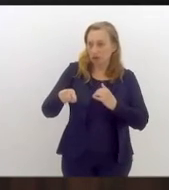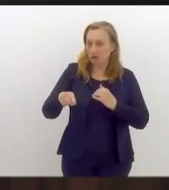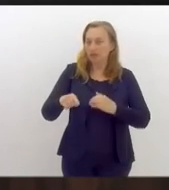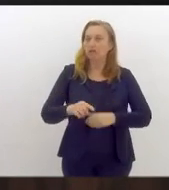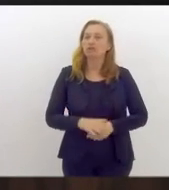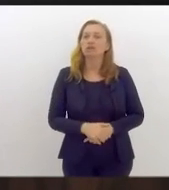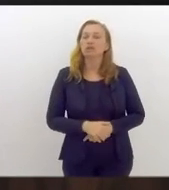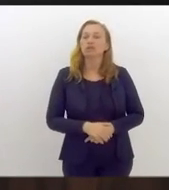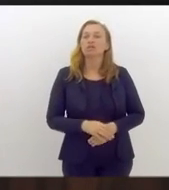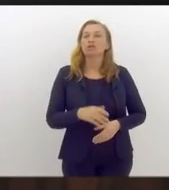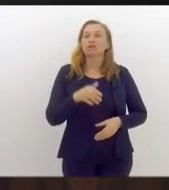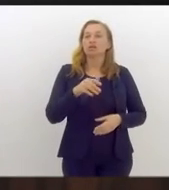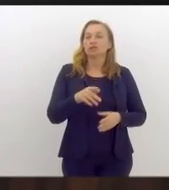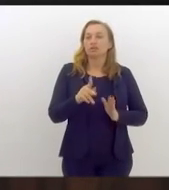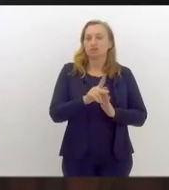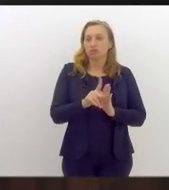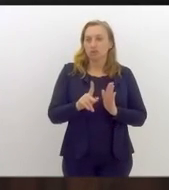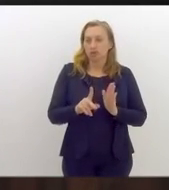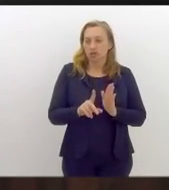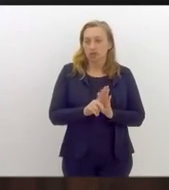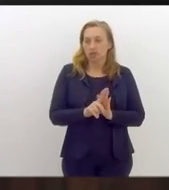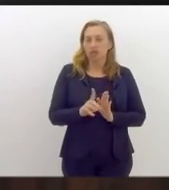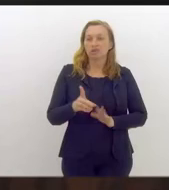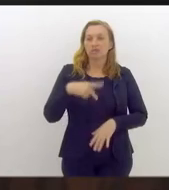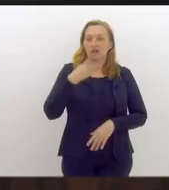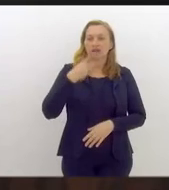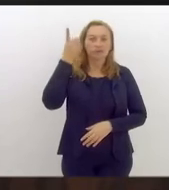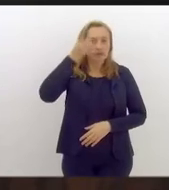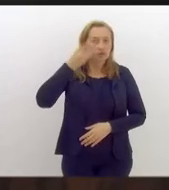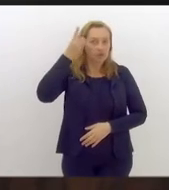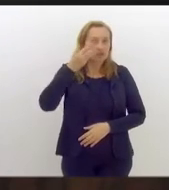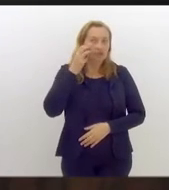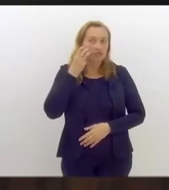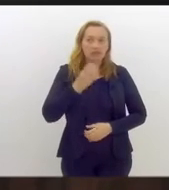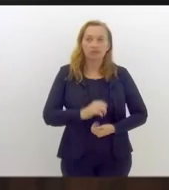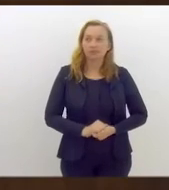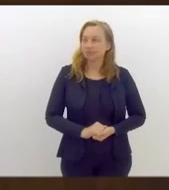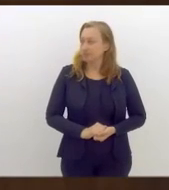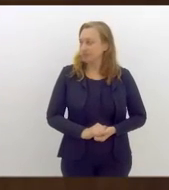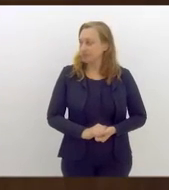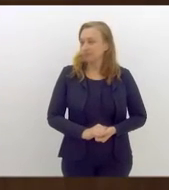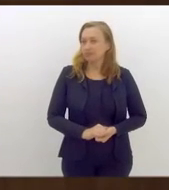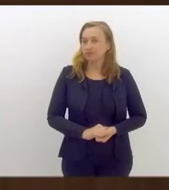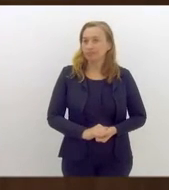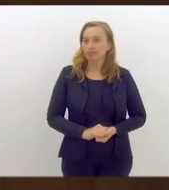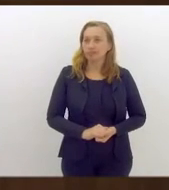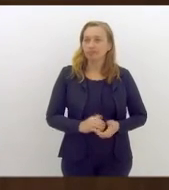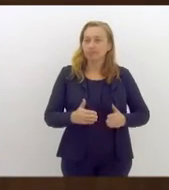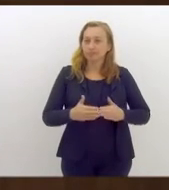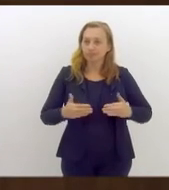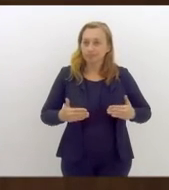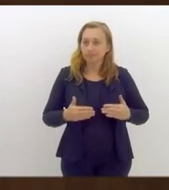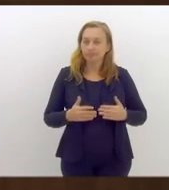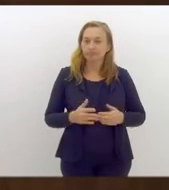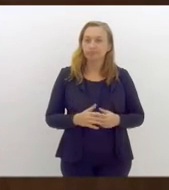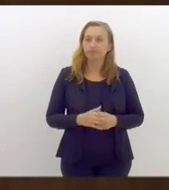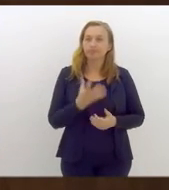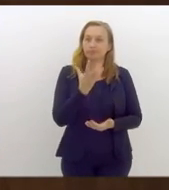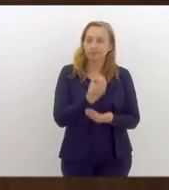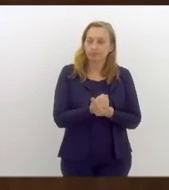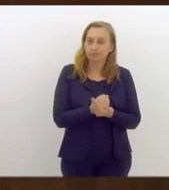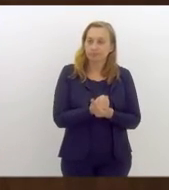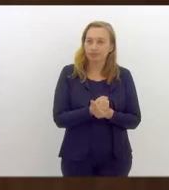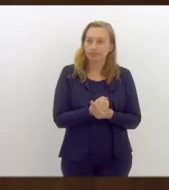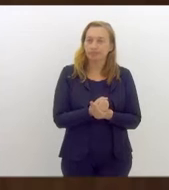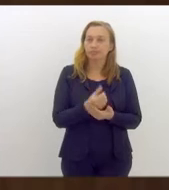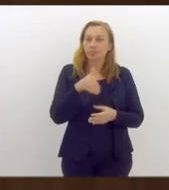contrário aos projetos cantados aqui pelo deputado Valdeque Carneiro. Se Vossa Excelência me permite, então, esses registros de